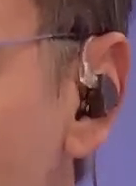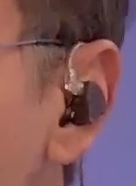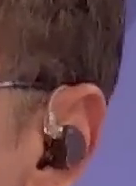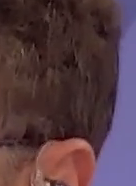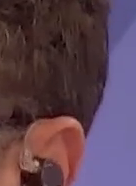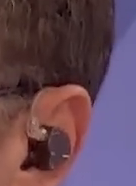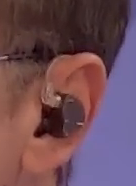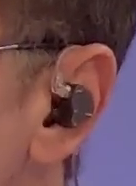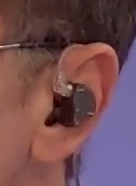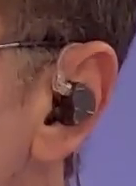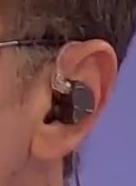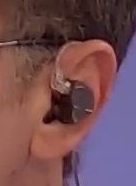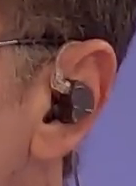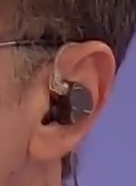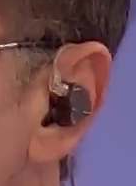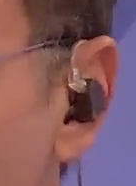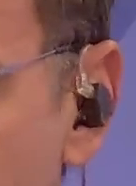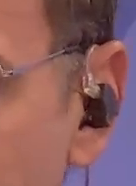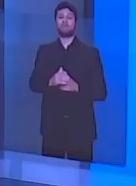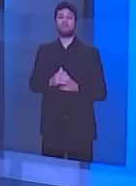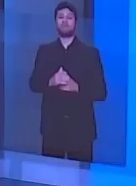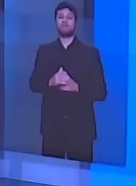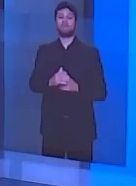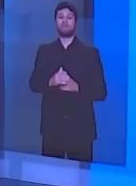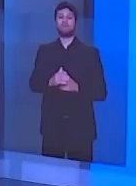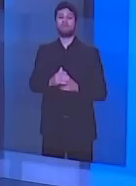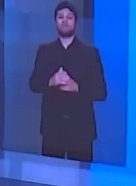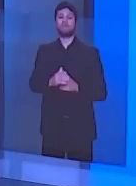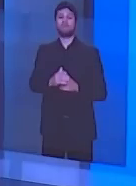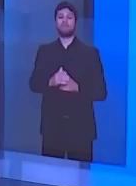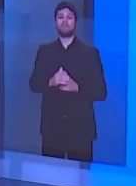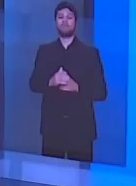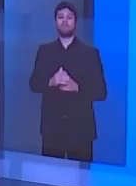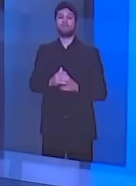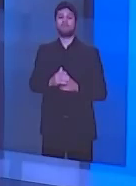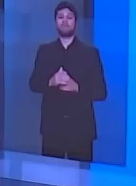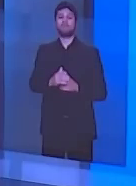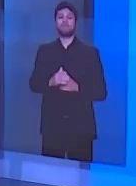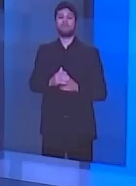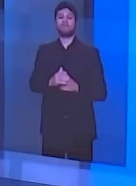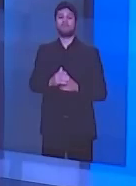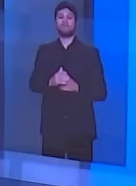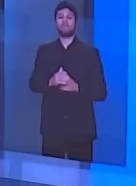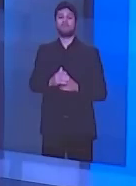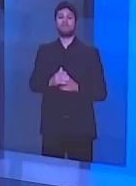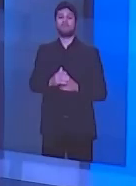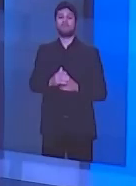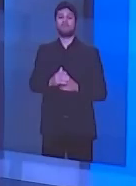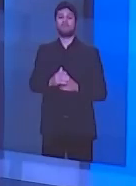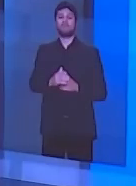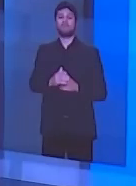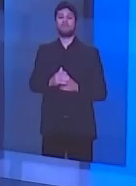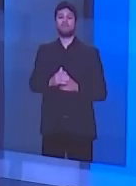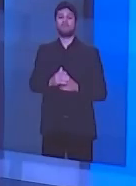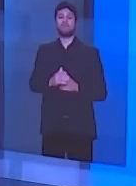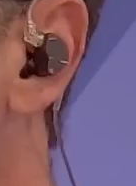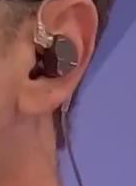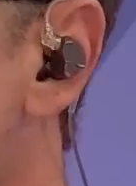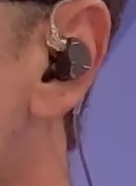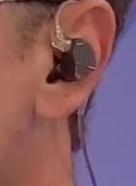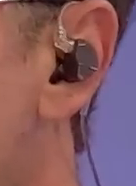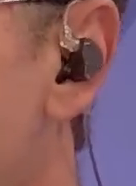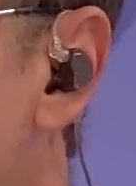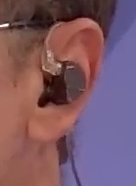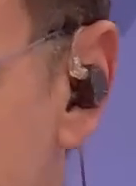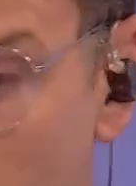simplesmente porque tinham o privilégio de estar no lugar covarde que saqueia